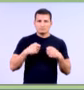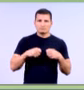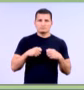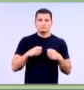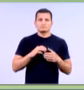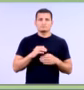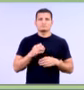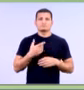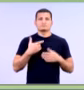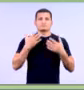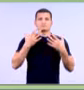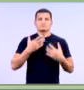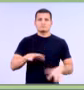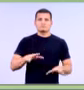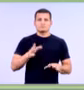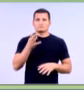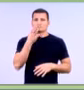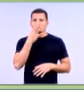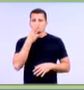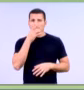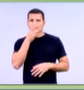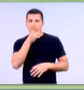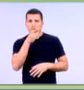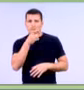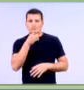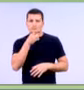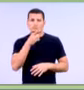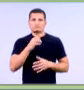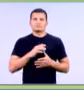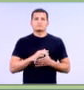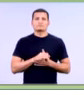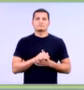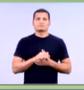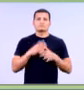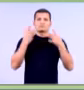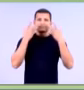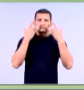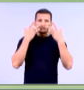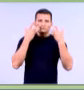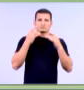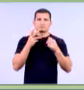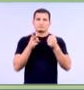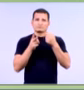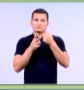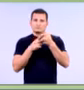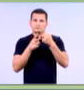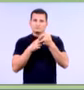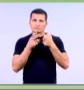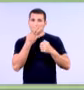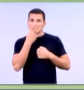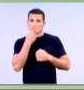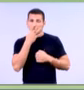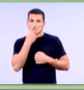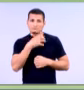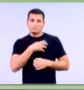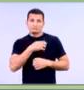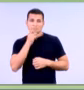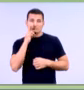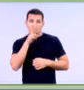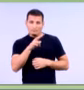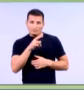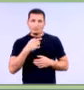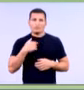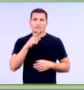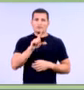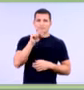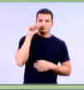quero assistir a esse espetáculo. O verbo assistir no sentido de ver. Prefiro estudar